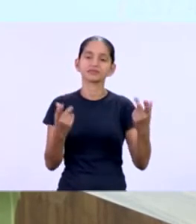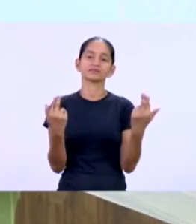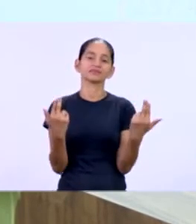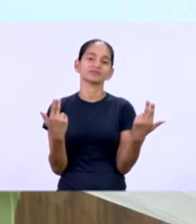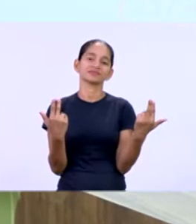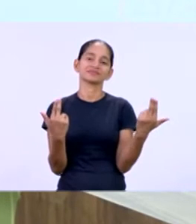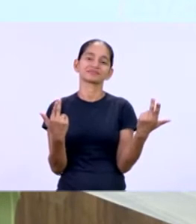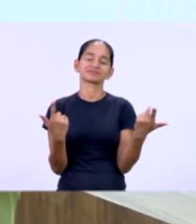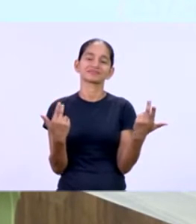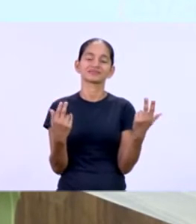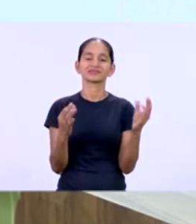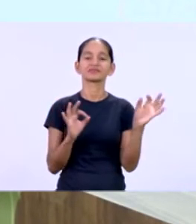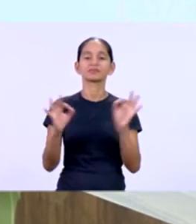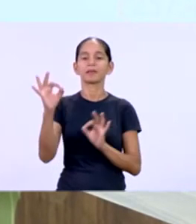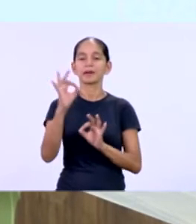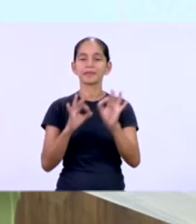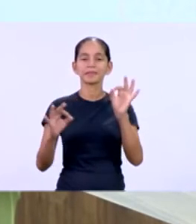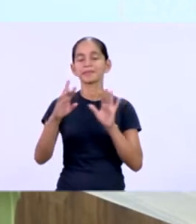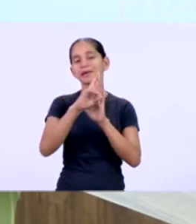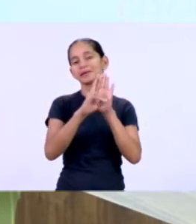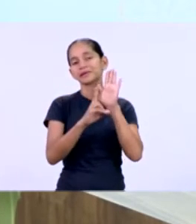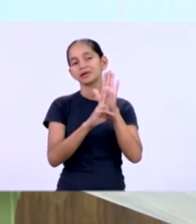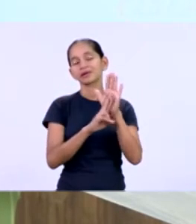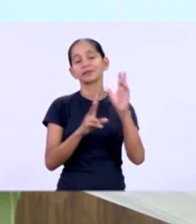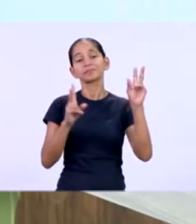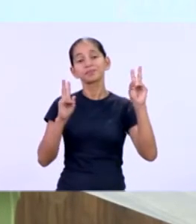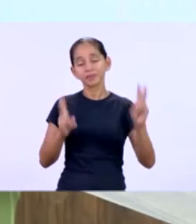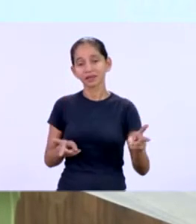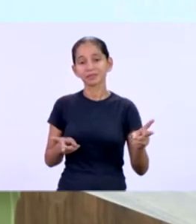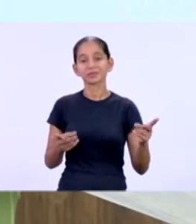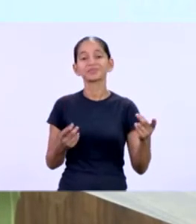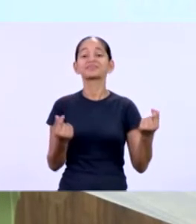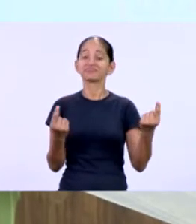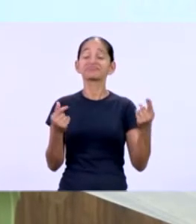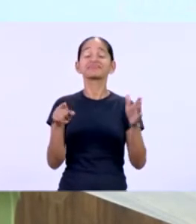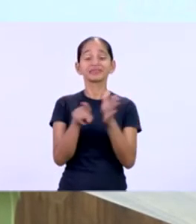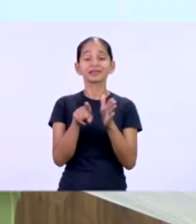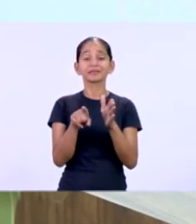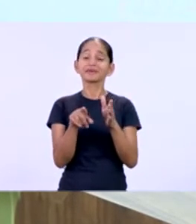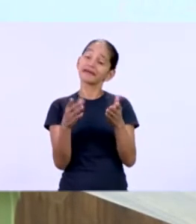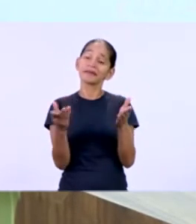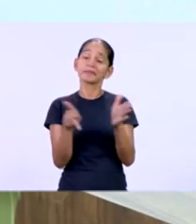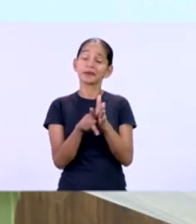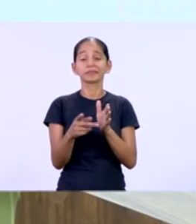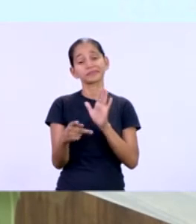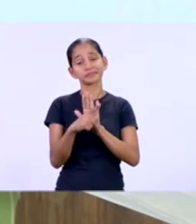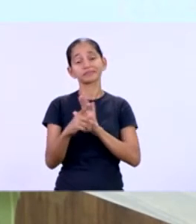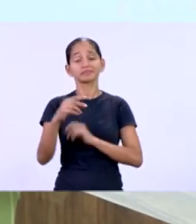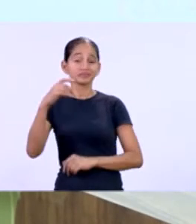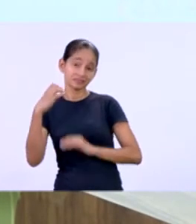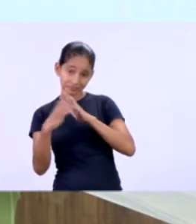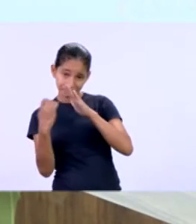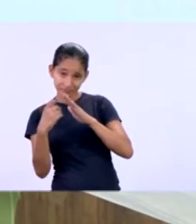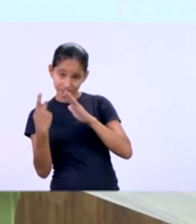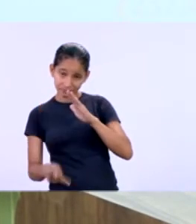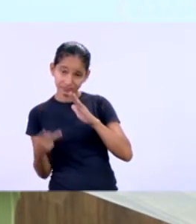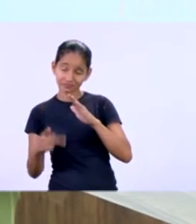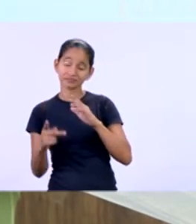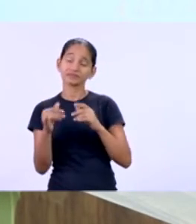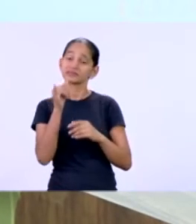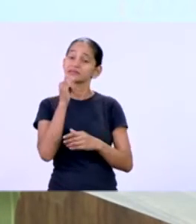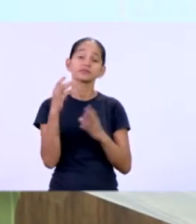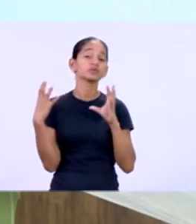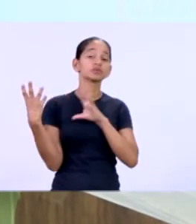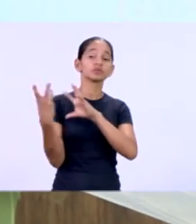real, os outros regimes tributários que vão ter, paguem o FGTS também. Então não faz diferença nenhuma para o cálculo da nossa tributação. Não quer dizer que o que nós